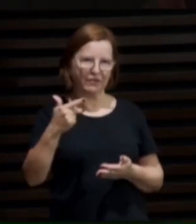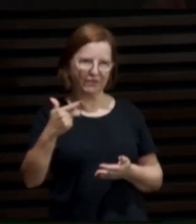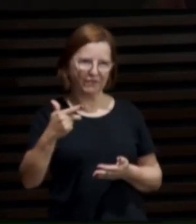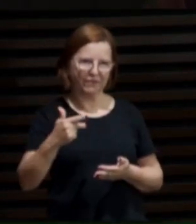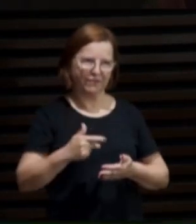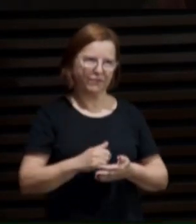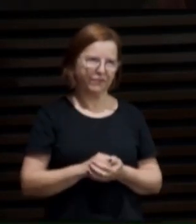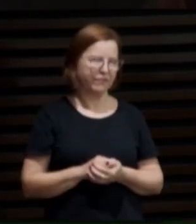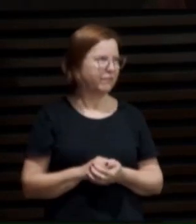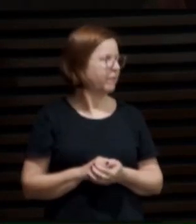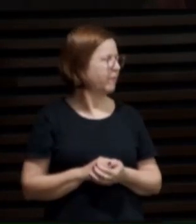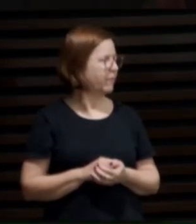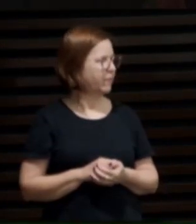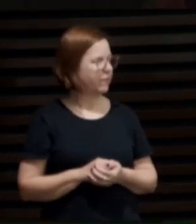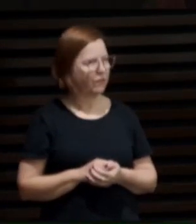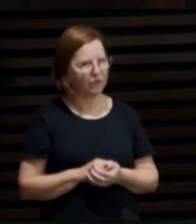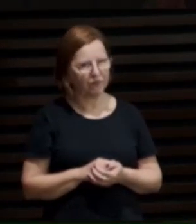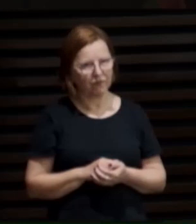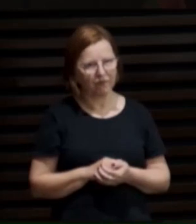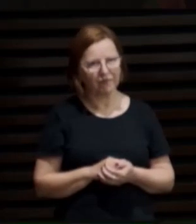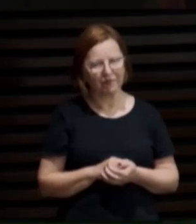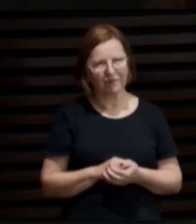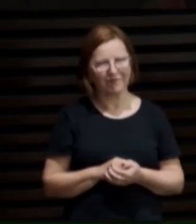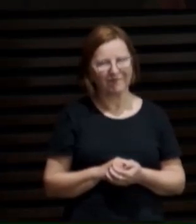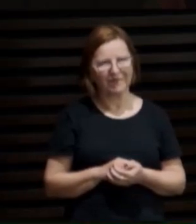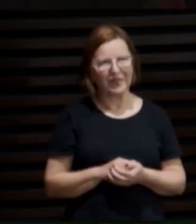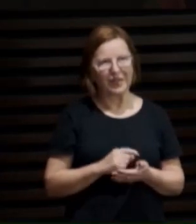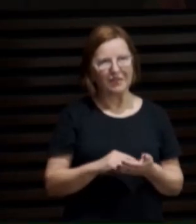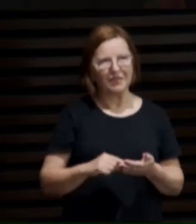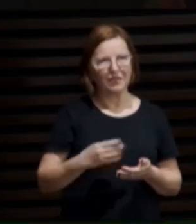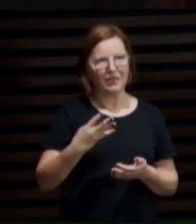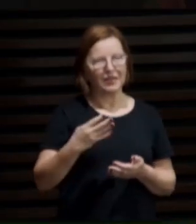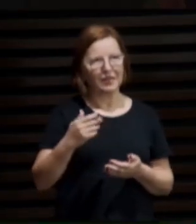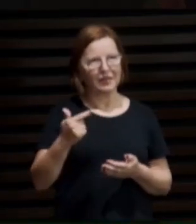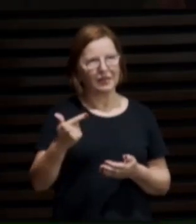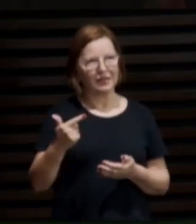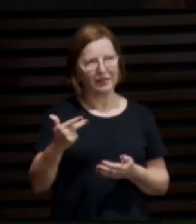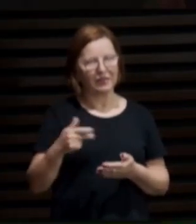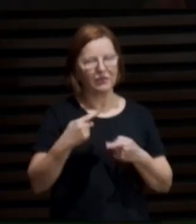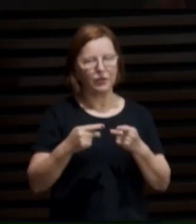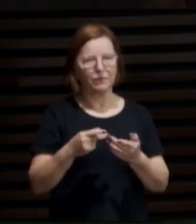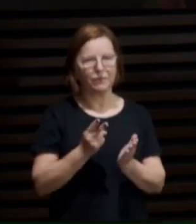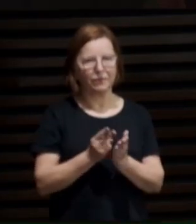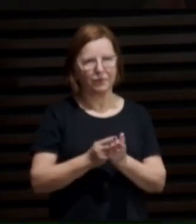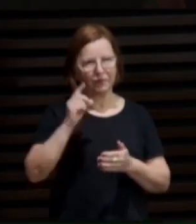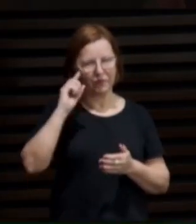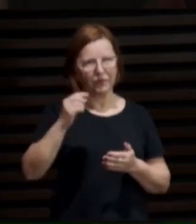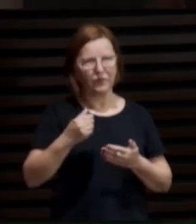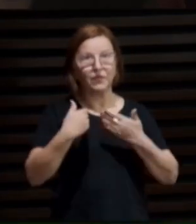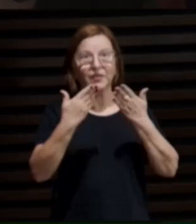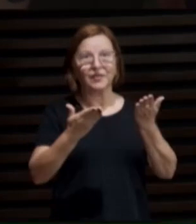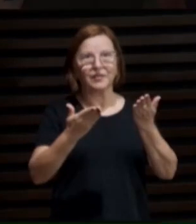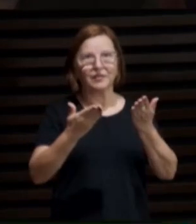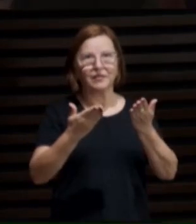de Neemias, de toda a reconstrução do muro. O versículo 43, então, diz assim, no mesmo dia, ofereceram